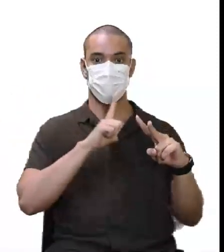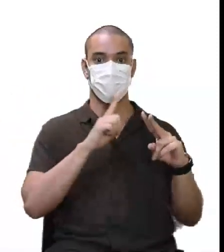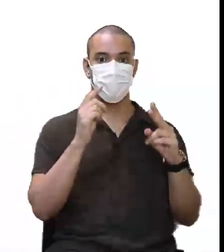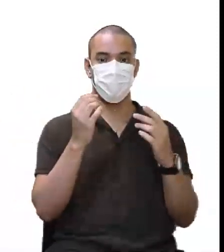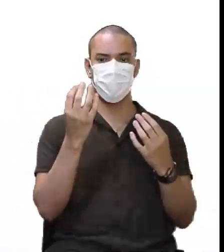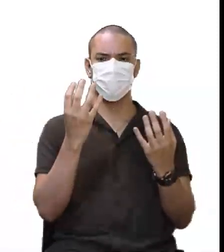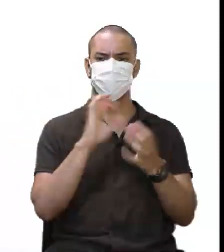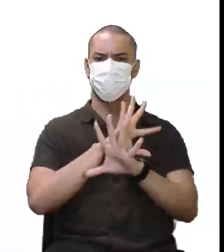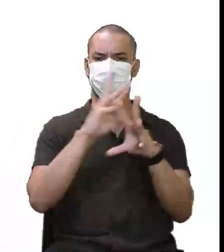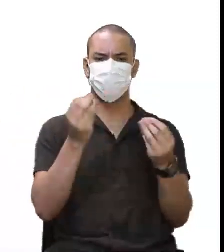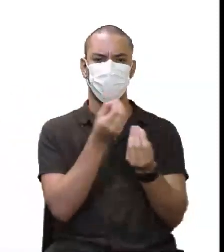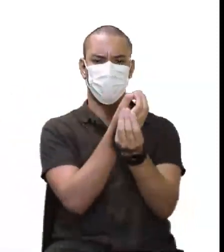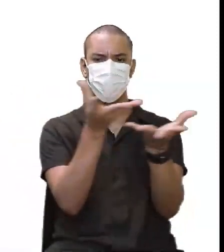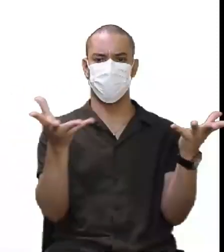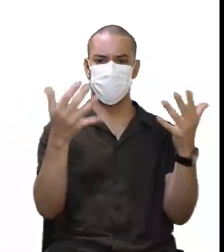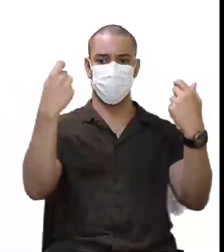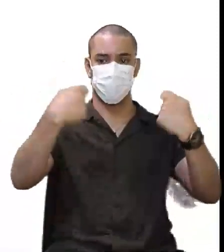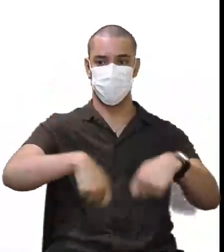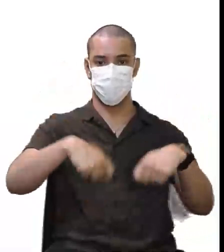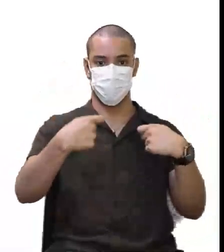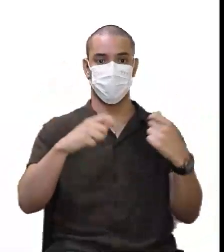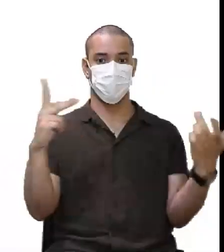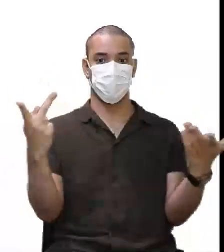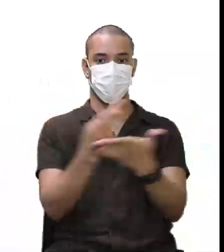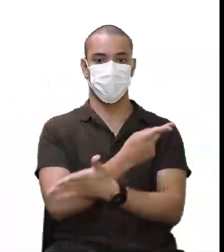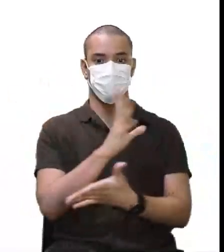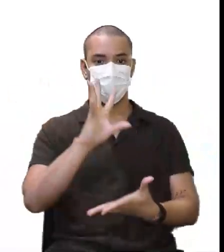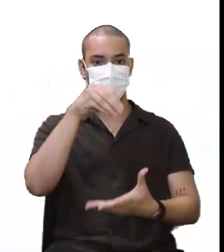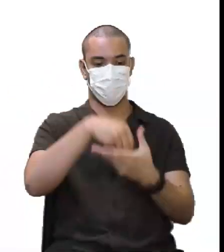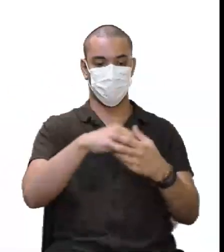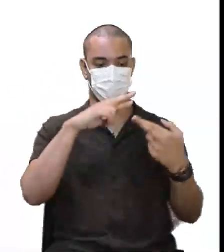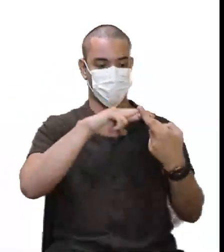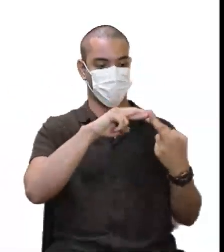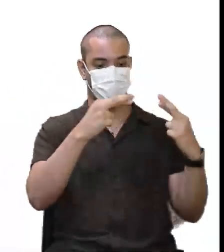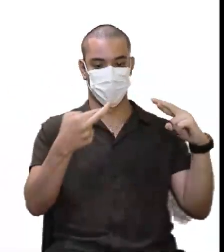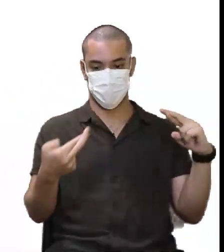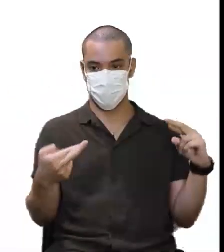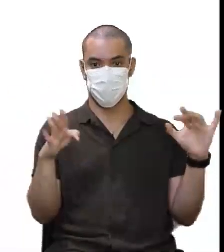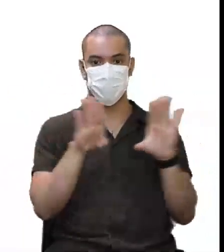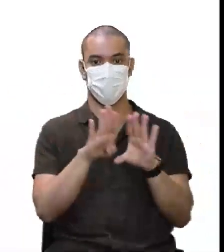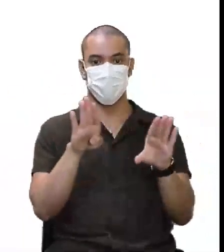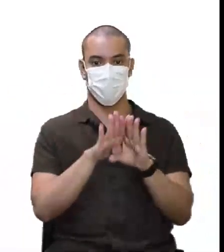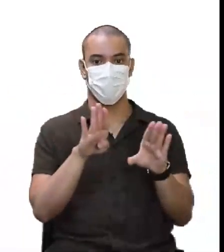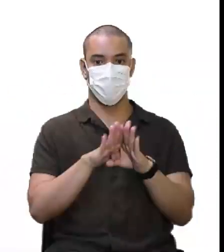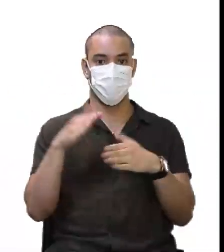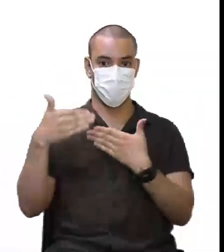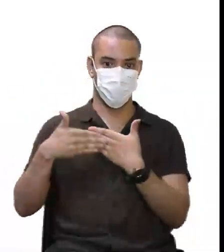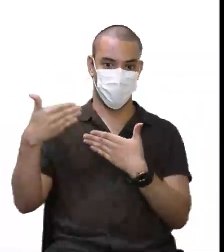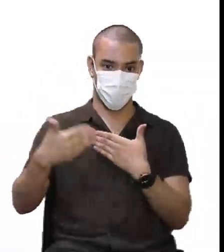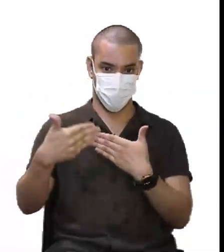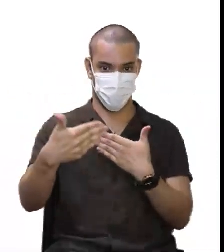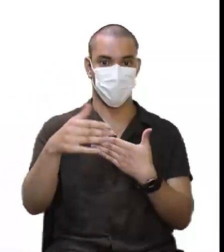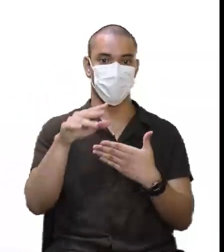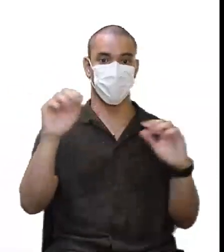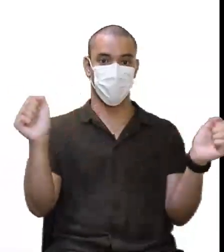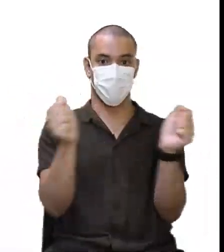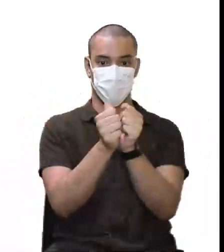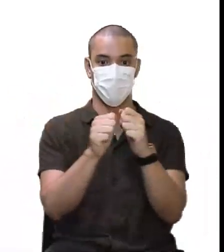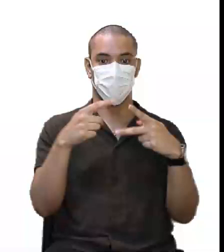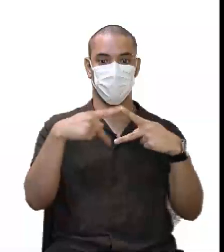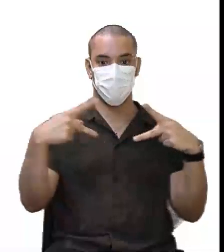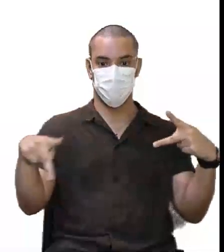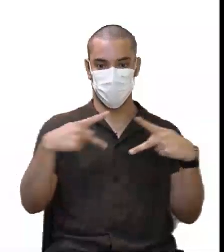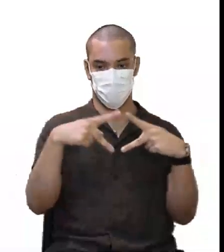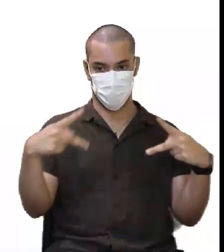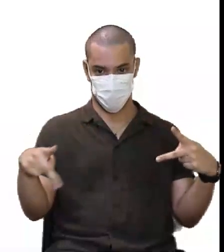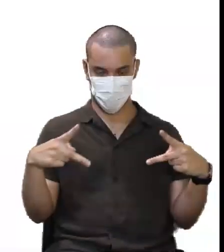informações necessárias para que ocorra a síntese de uma molécula de RNA e, consequentemente, uma proteína.